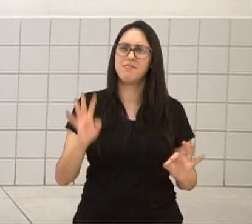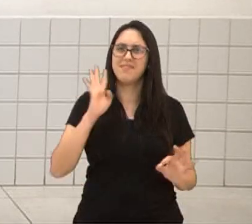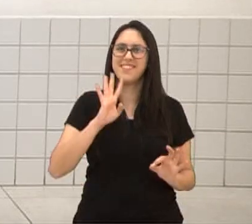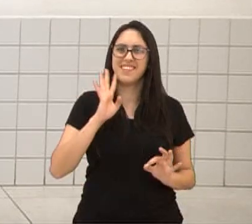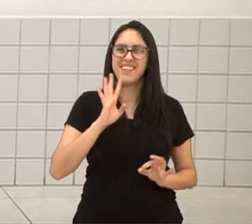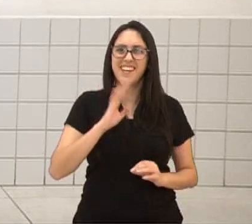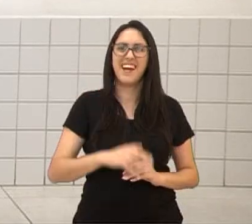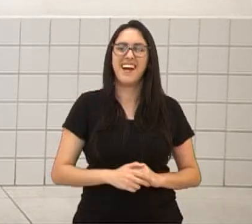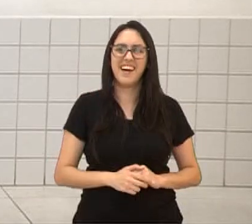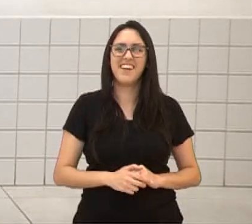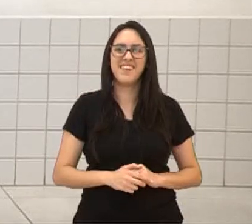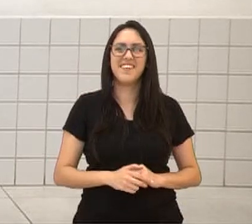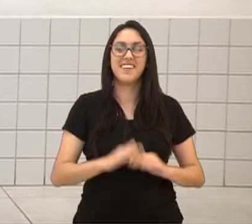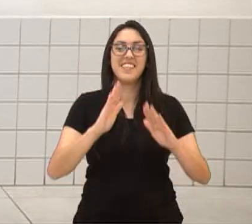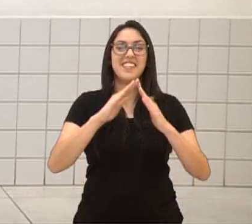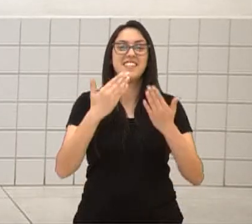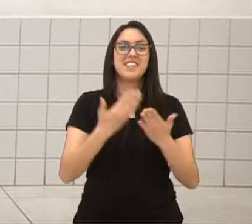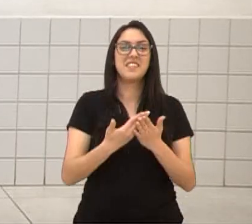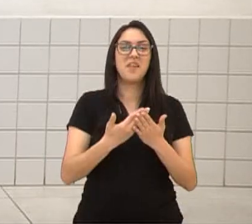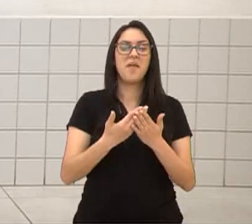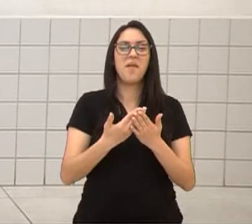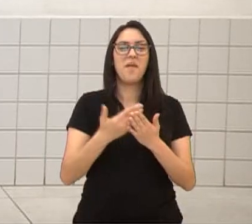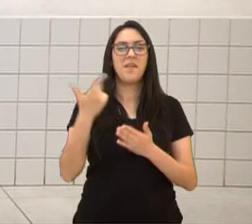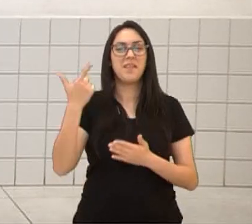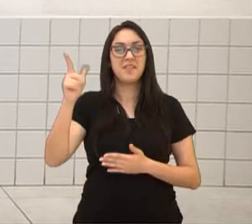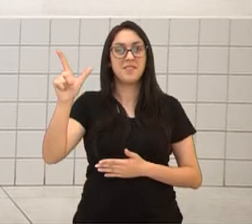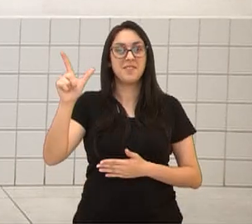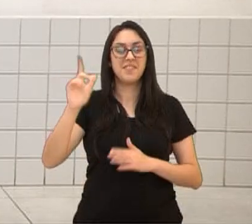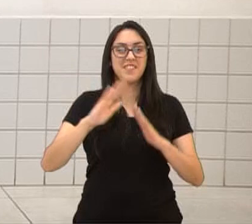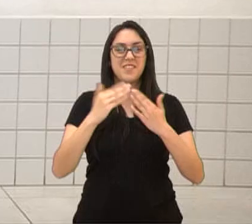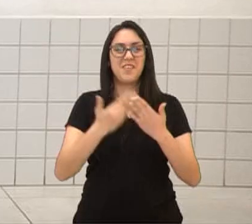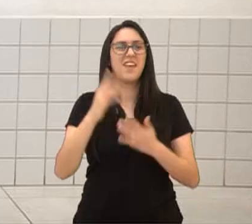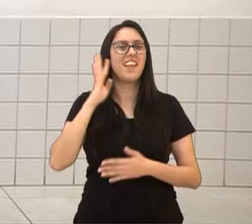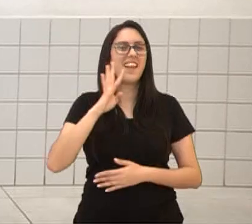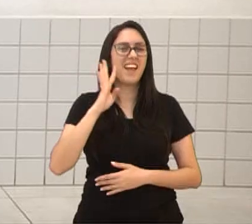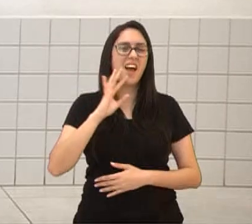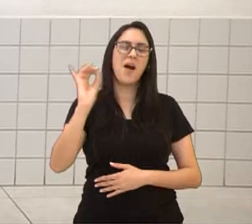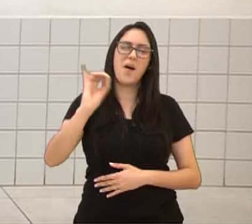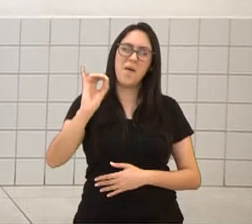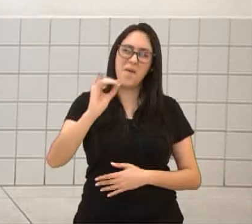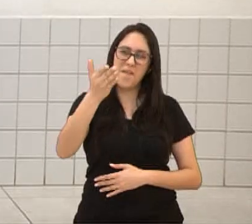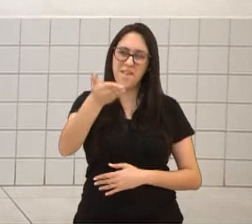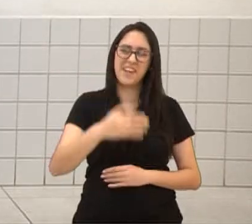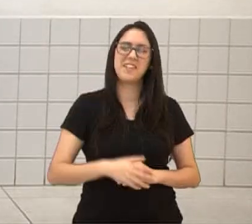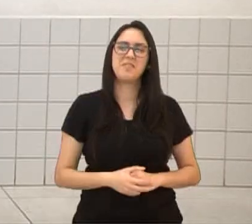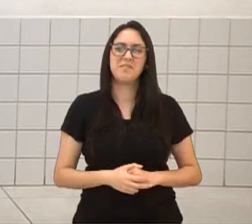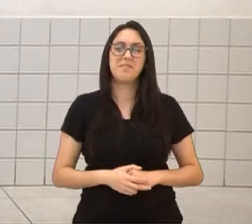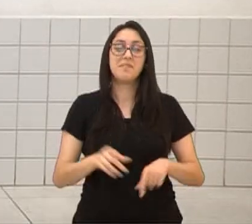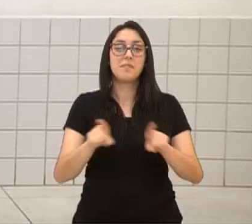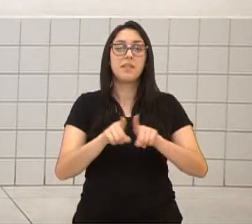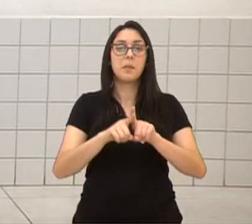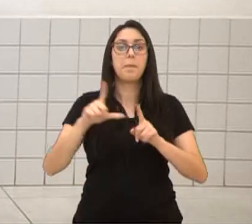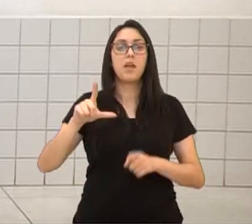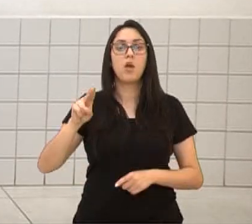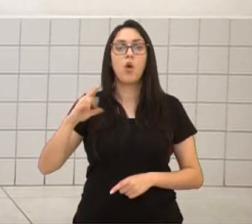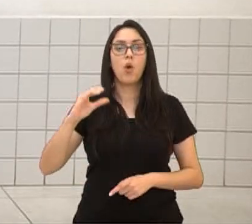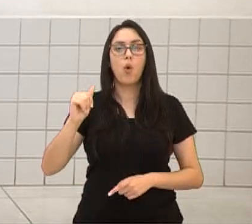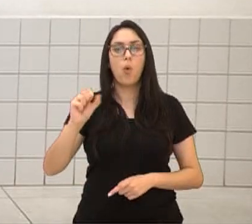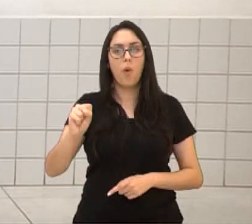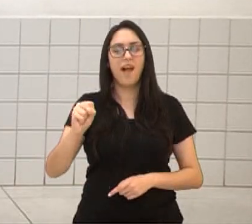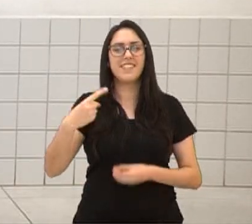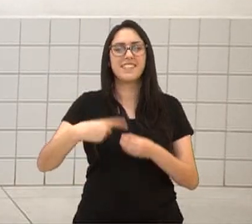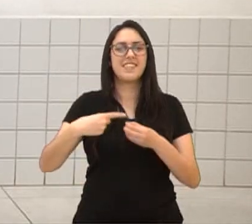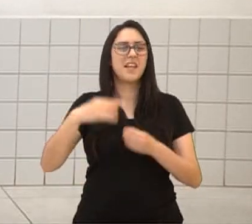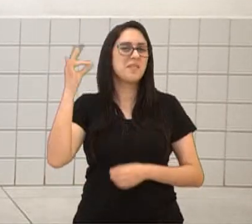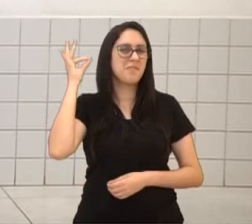Do Colégio Estadual Ulisses Guimarães EFMN. Mandando um oi para ele aí. Olha só. E o Lucas de Ponta Grossa também